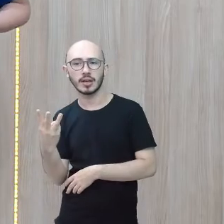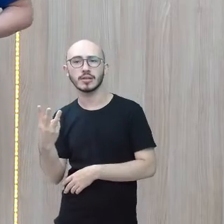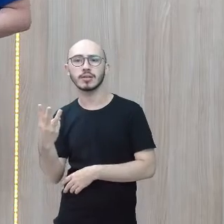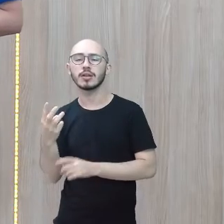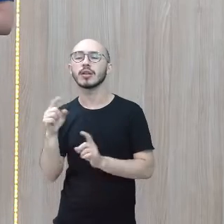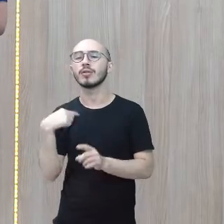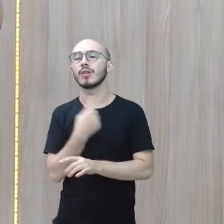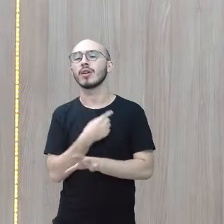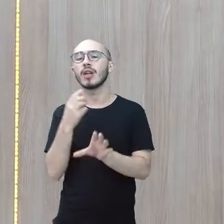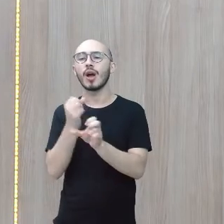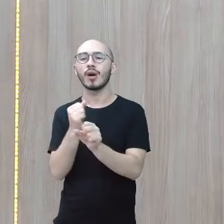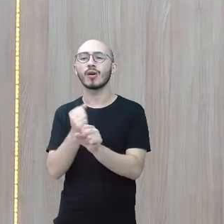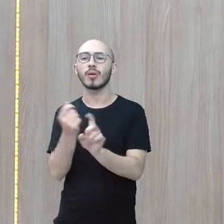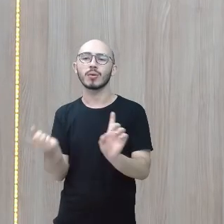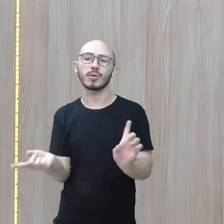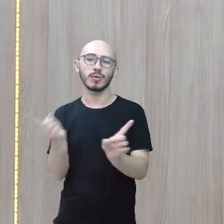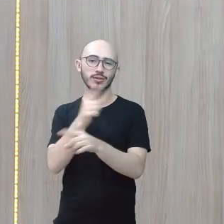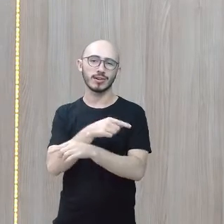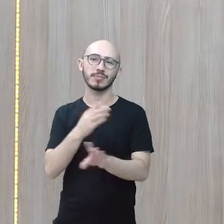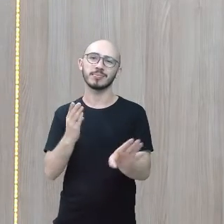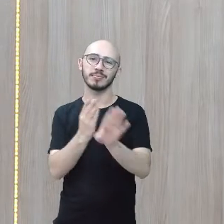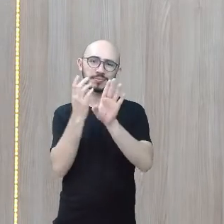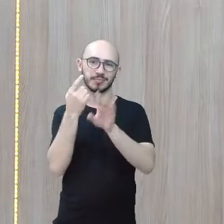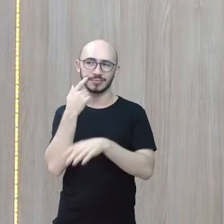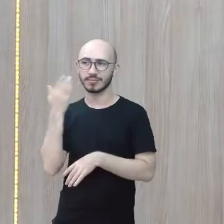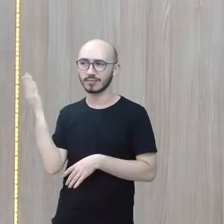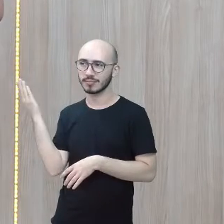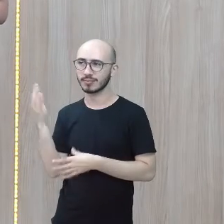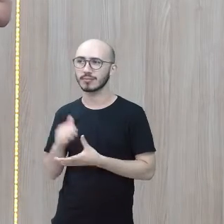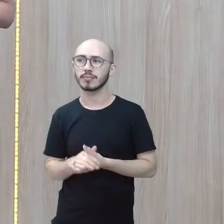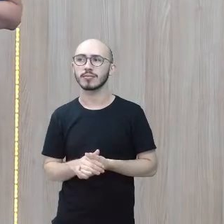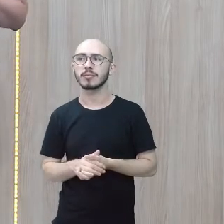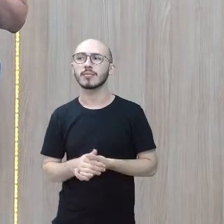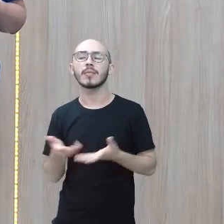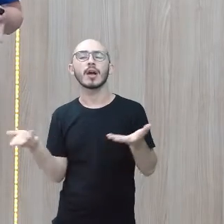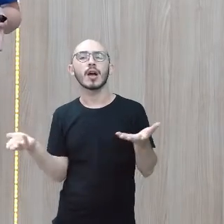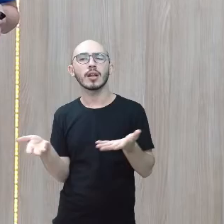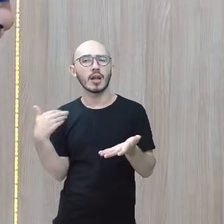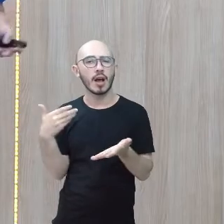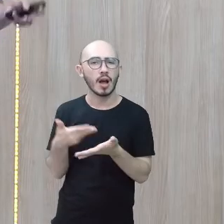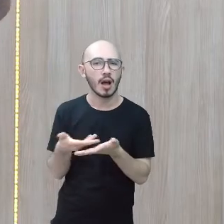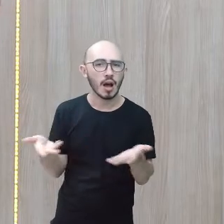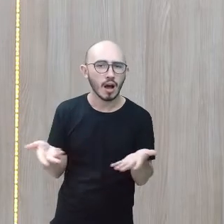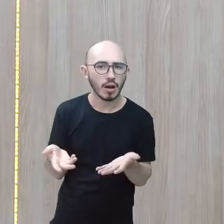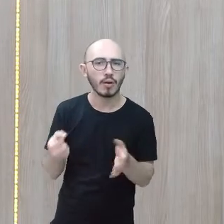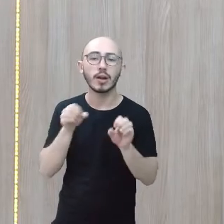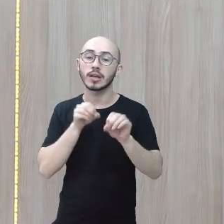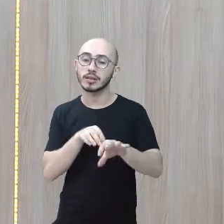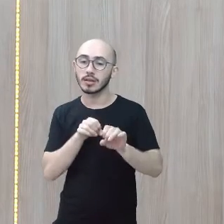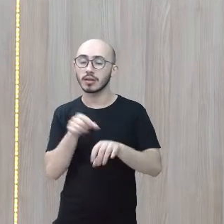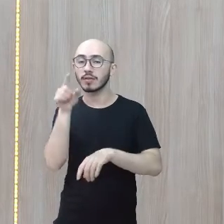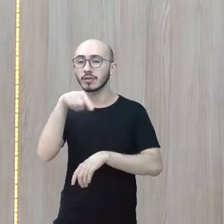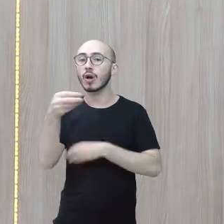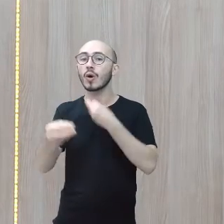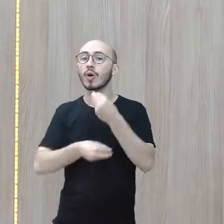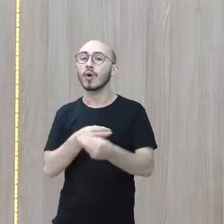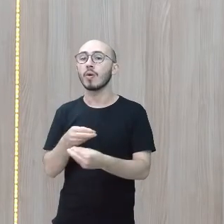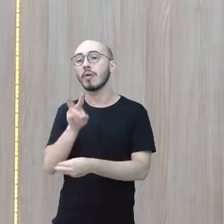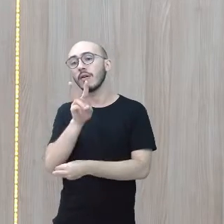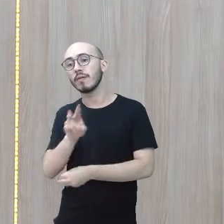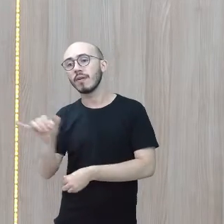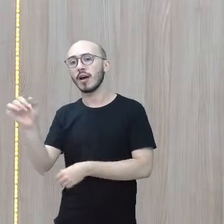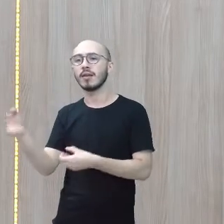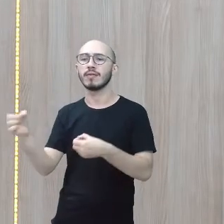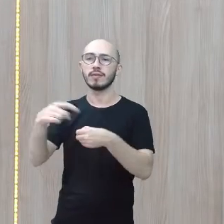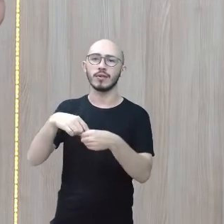contrário para verificar essa operação, tá? Até o presente momento, a gente está ensinando para você a ida e a vinda da